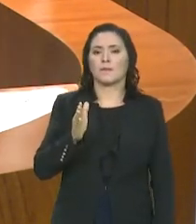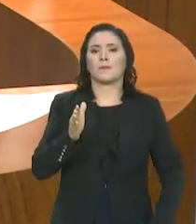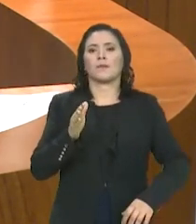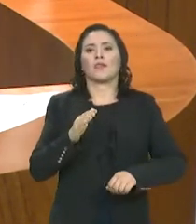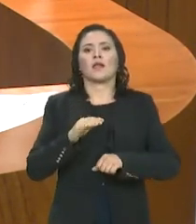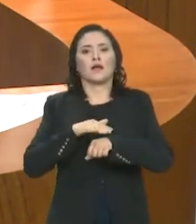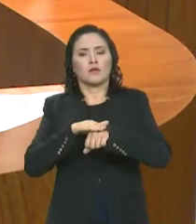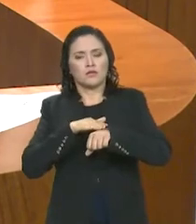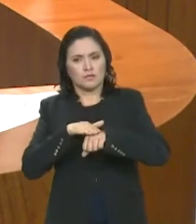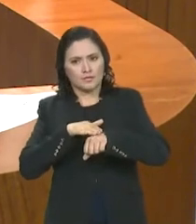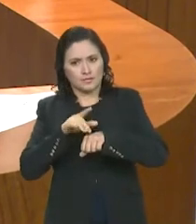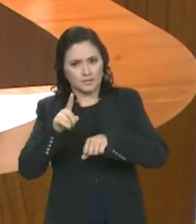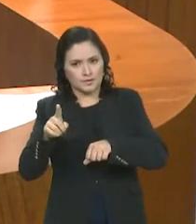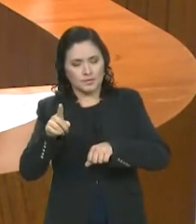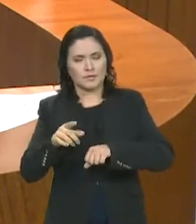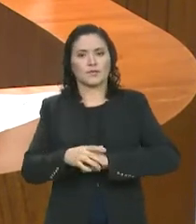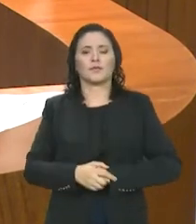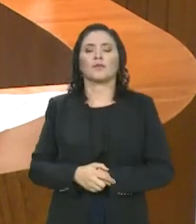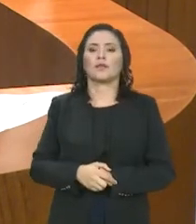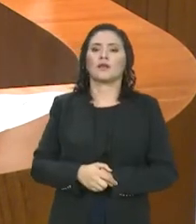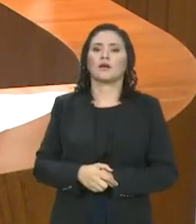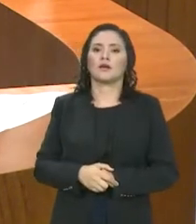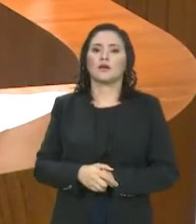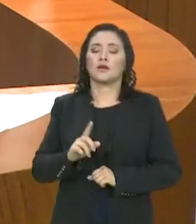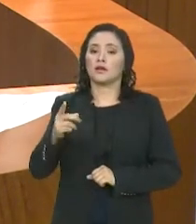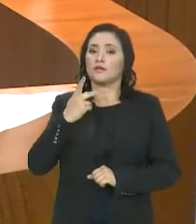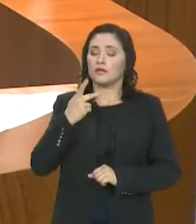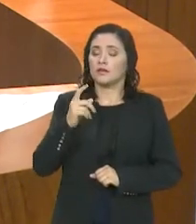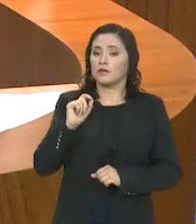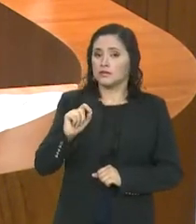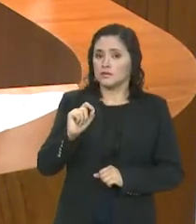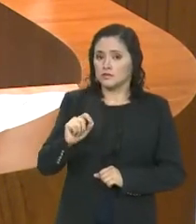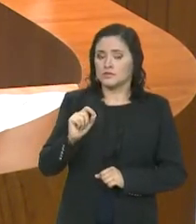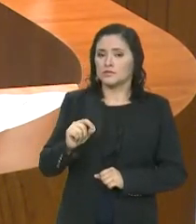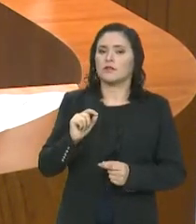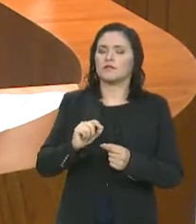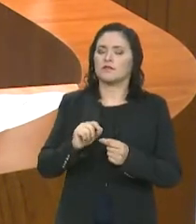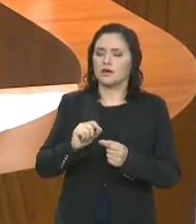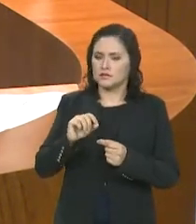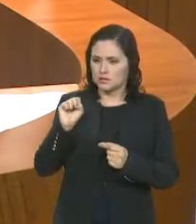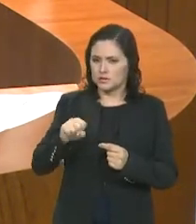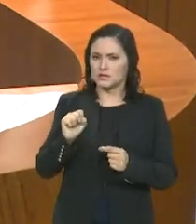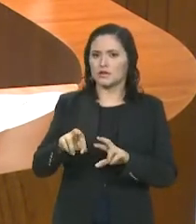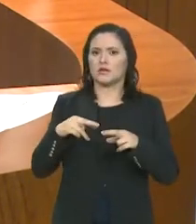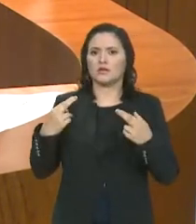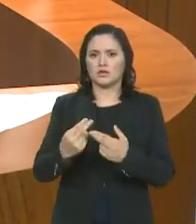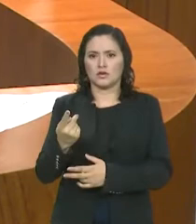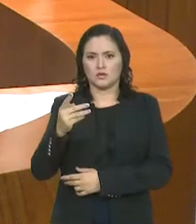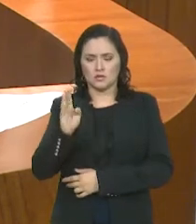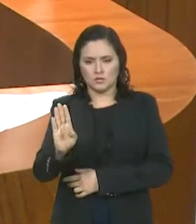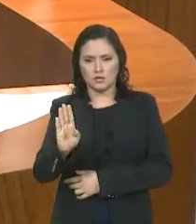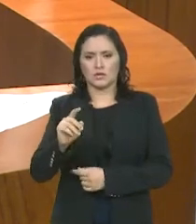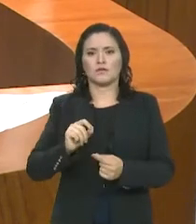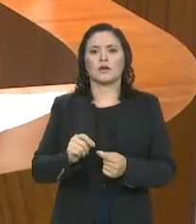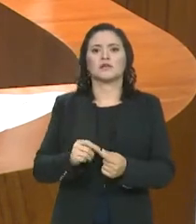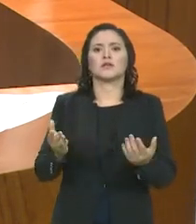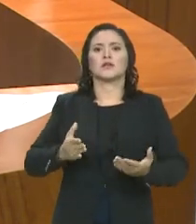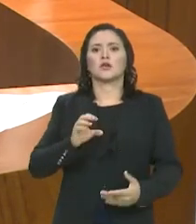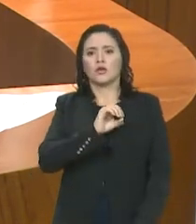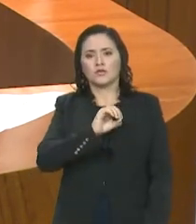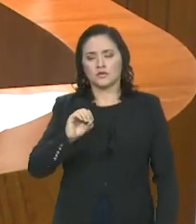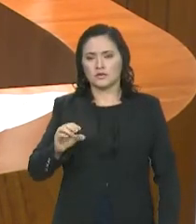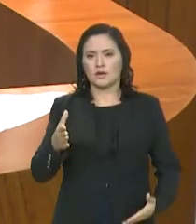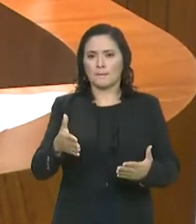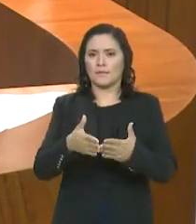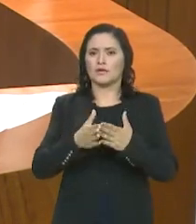prontificou de imediato a viabilizar a possibilidade dessa audiência pública. Estamos fazendo de forma oficial, solicitando